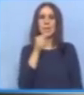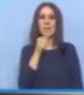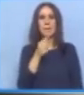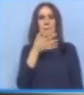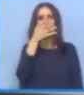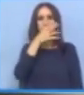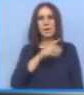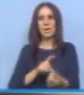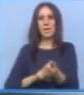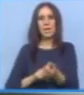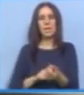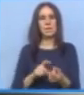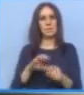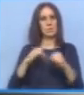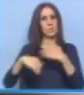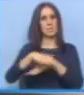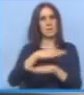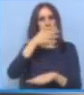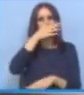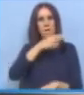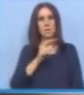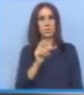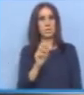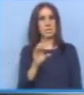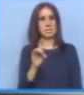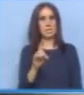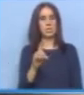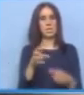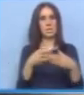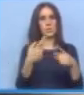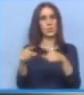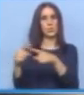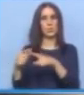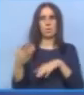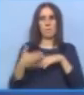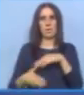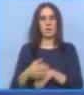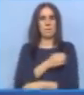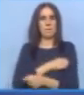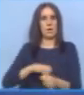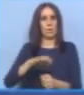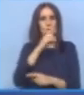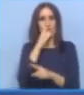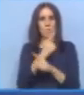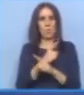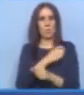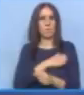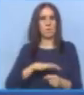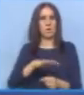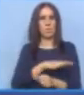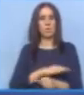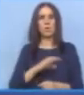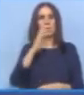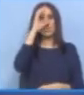conflito étnico, de conflitualidade social. São 36 etnias diferentes que de repente moram no mesmo bairro, num bairro que o Estado